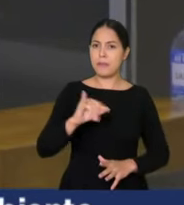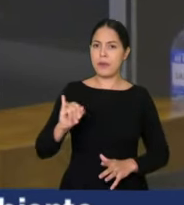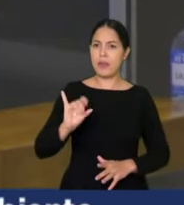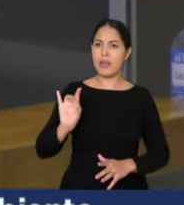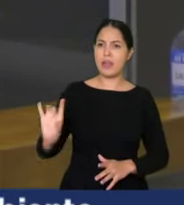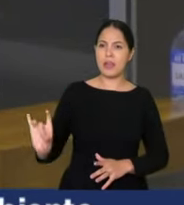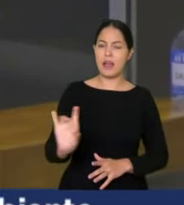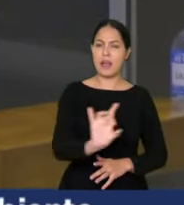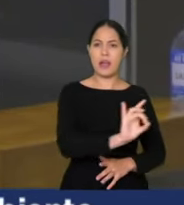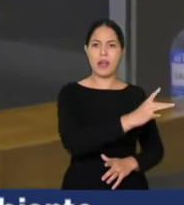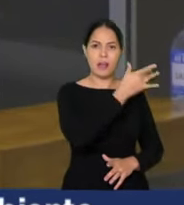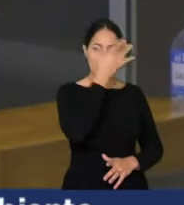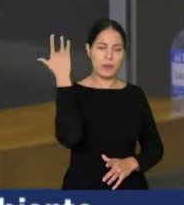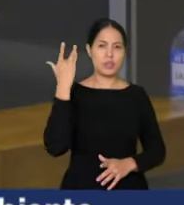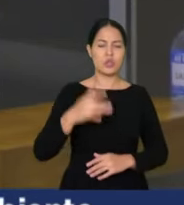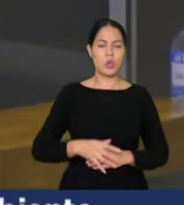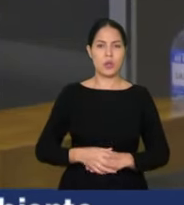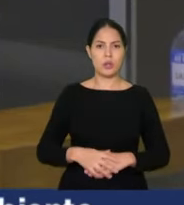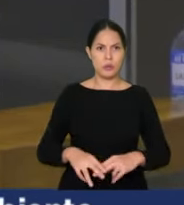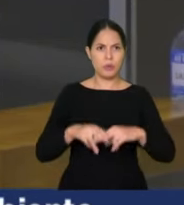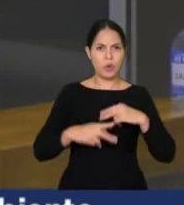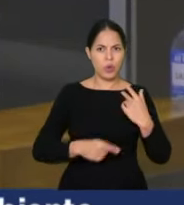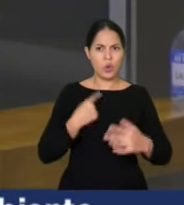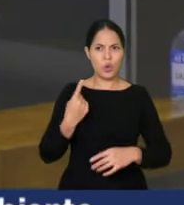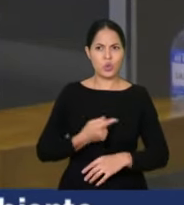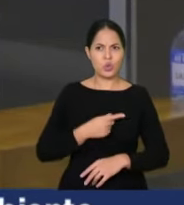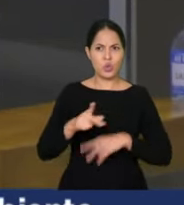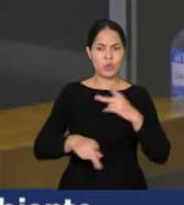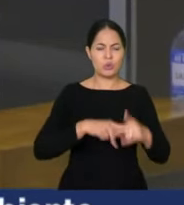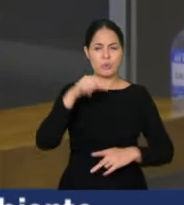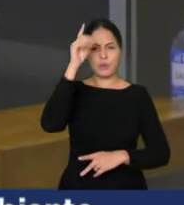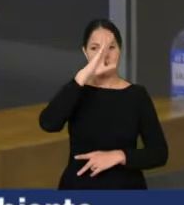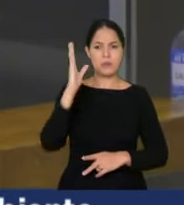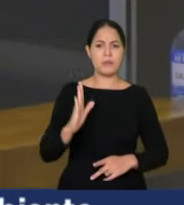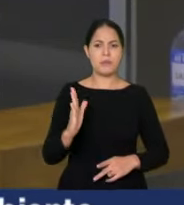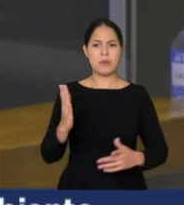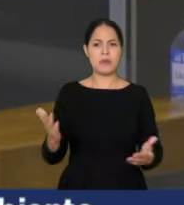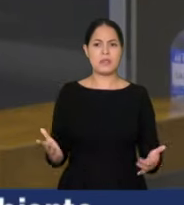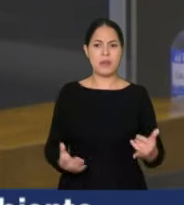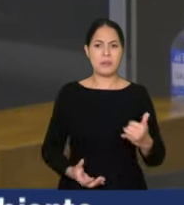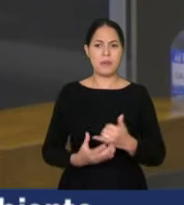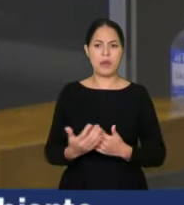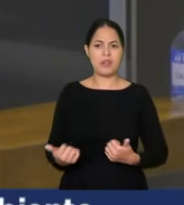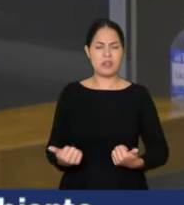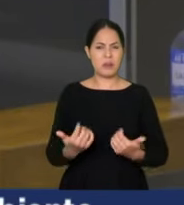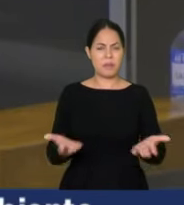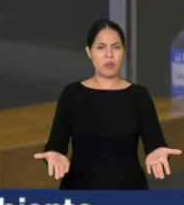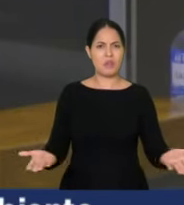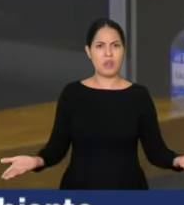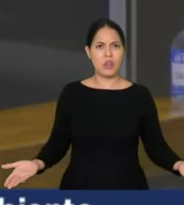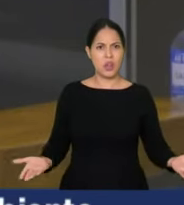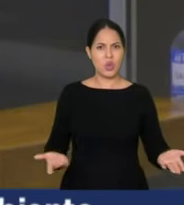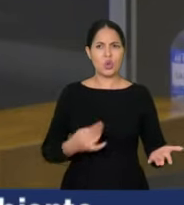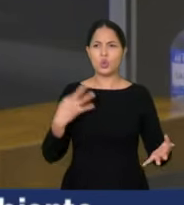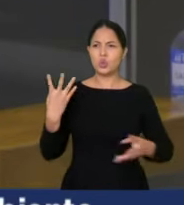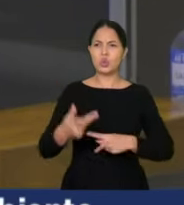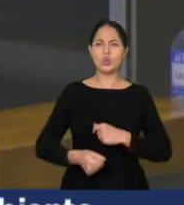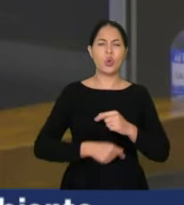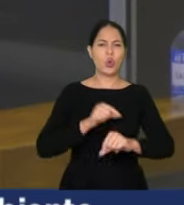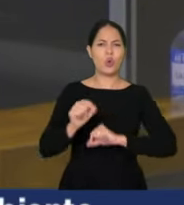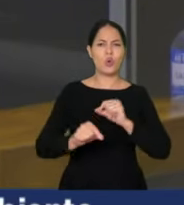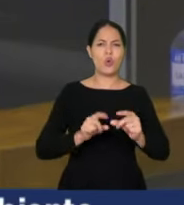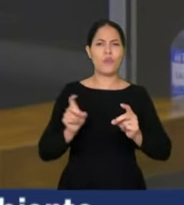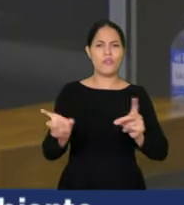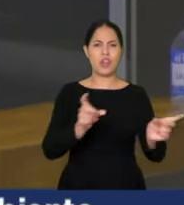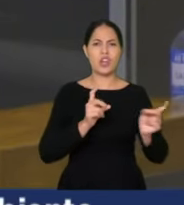e cada uma que estão entregando o patrimônio do povo brasileiro. E vamos recuperar tudo aquilo que foi vendido. O